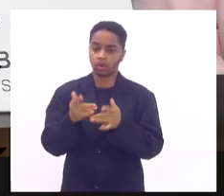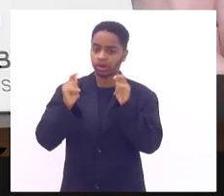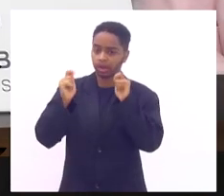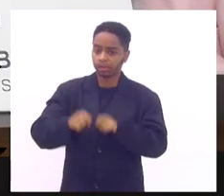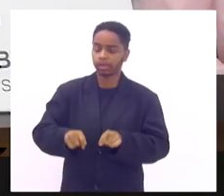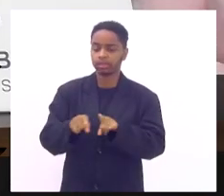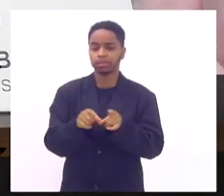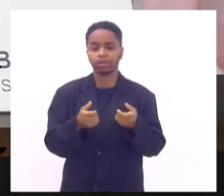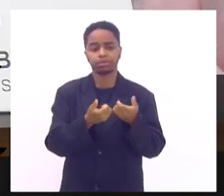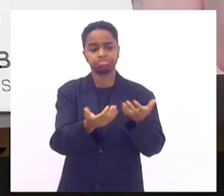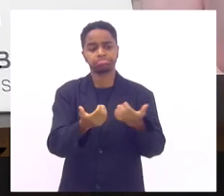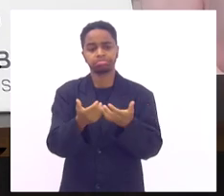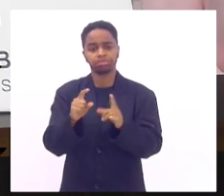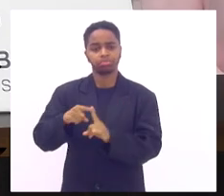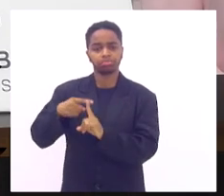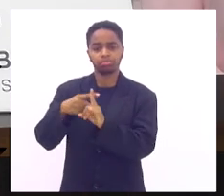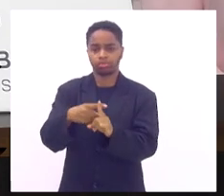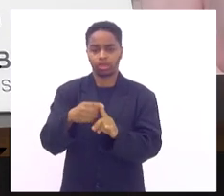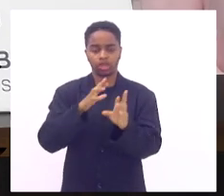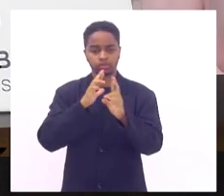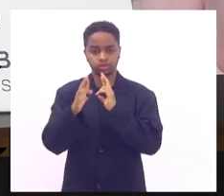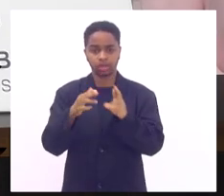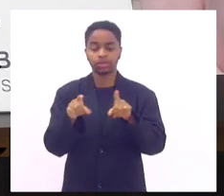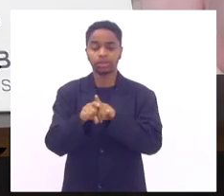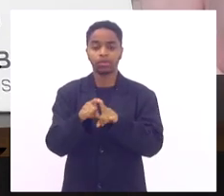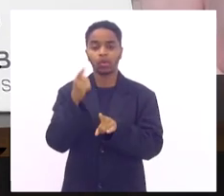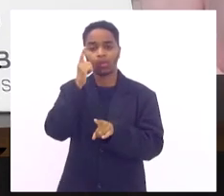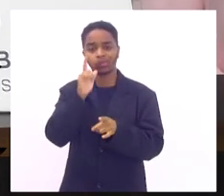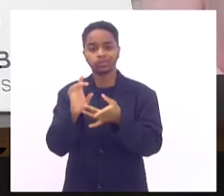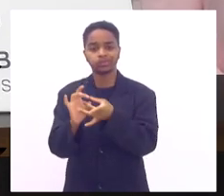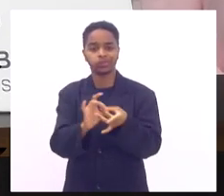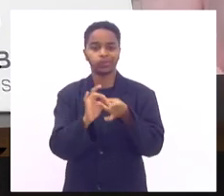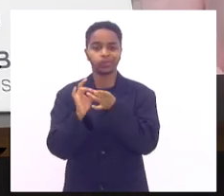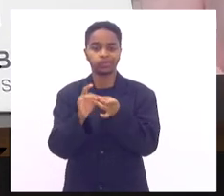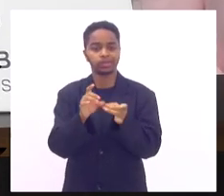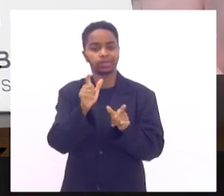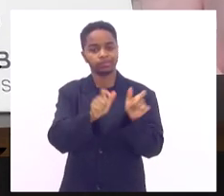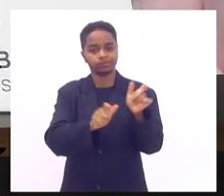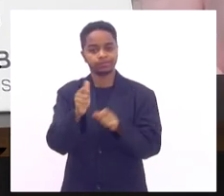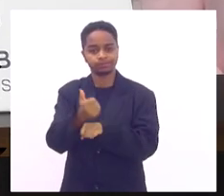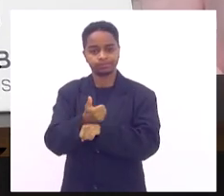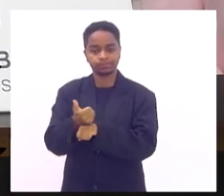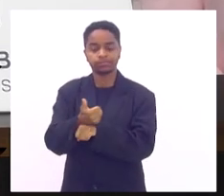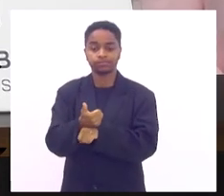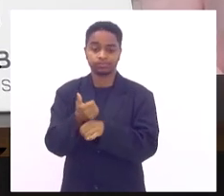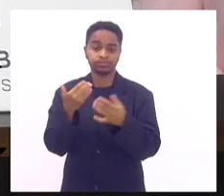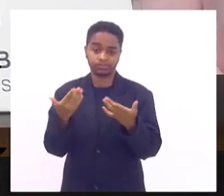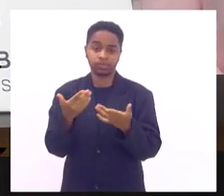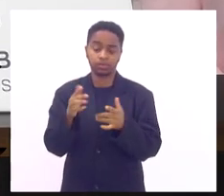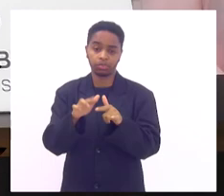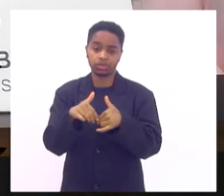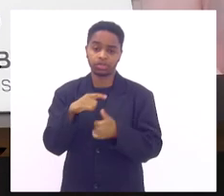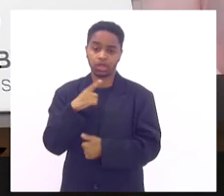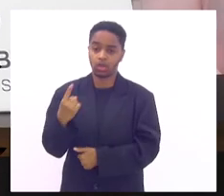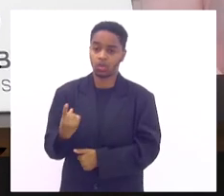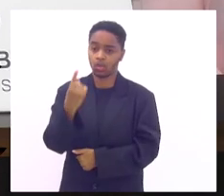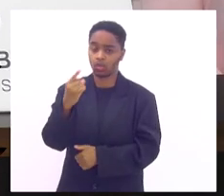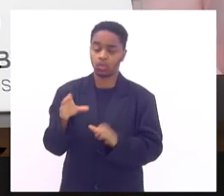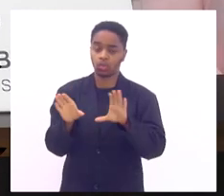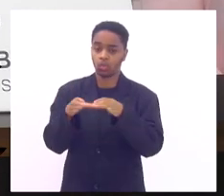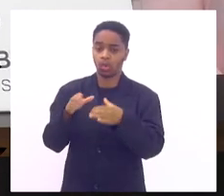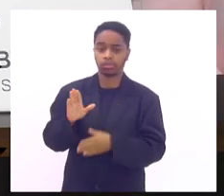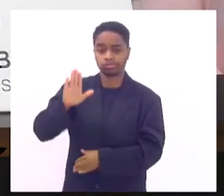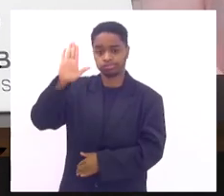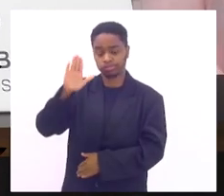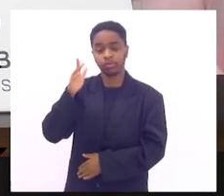que fez, teve esse grande mérito de unir a classe, né? A prova disso é chapa única, né? Então, nós conseguimos